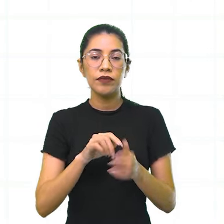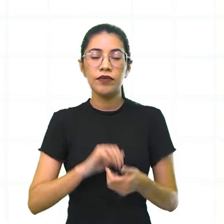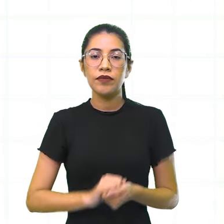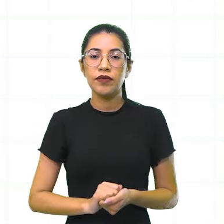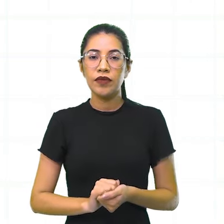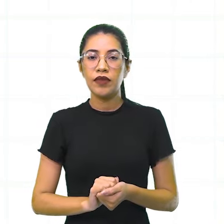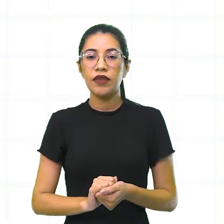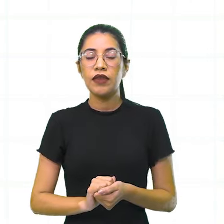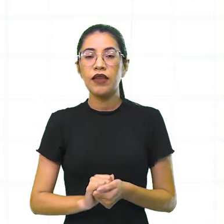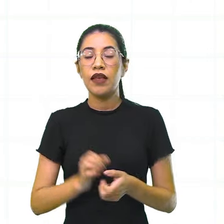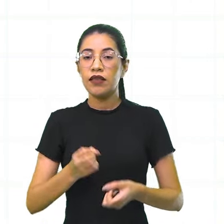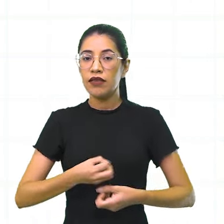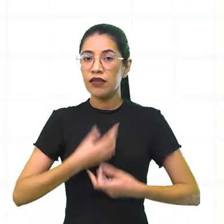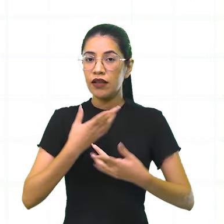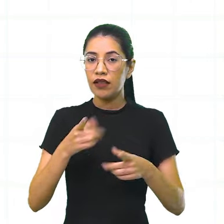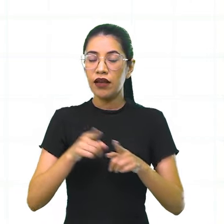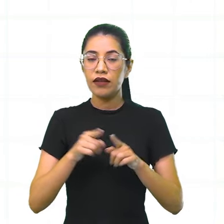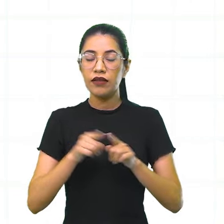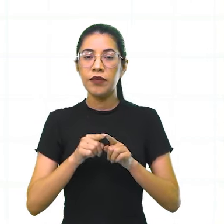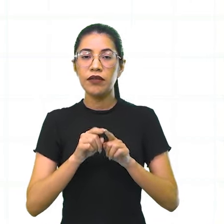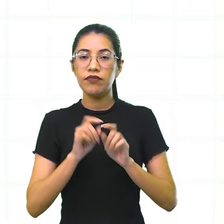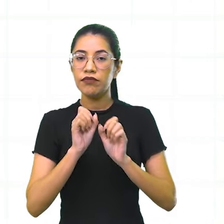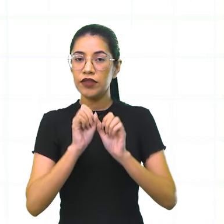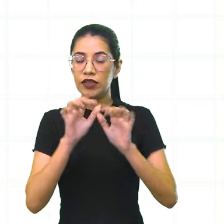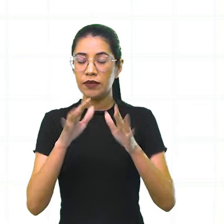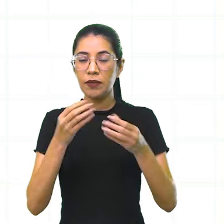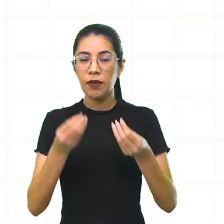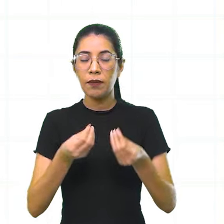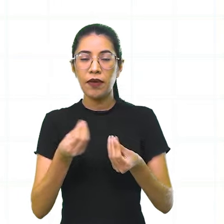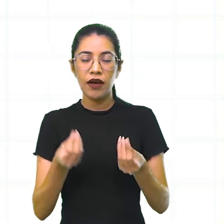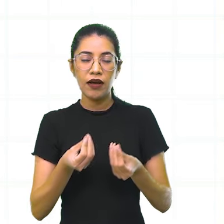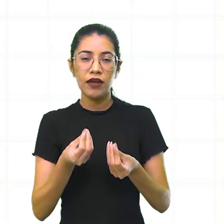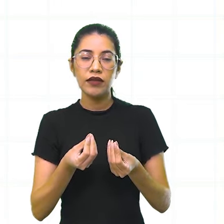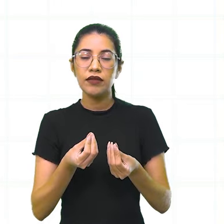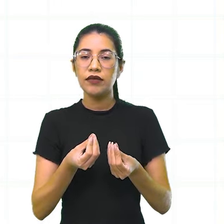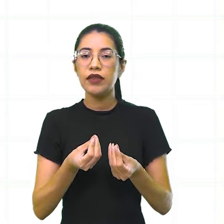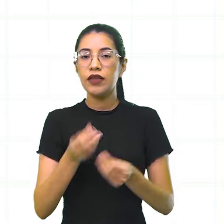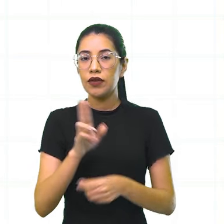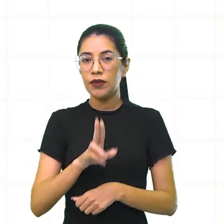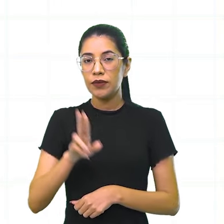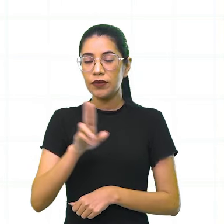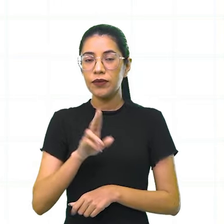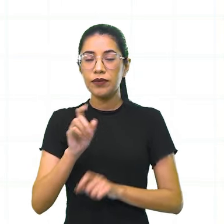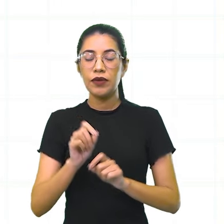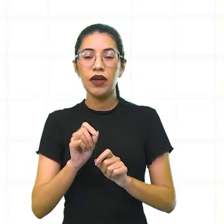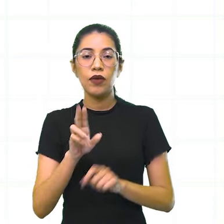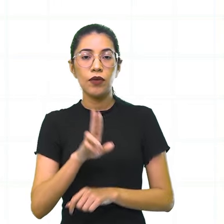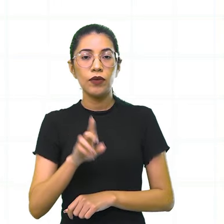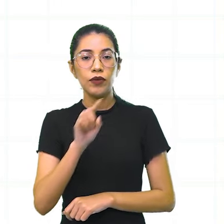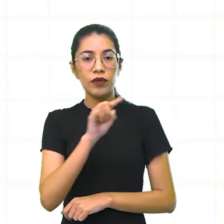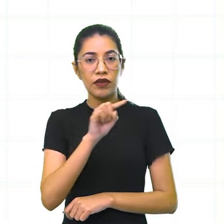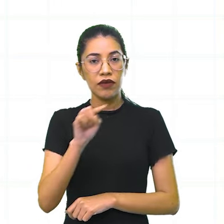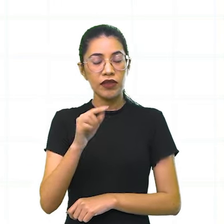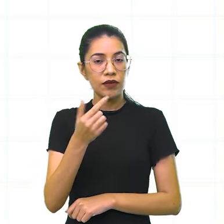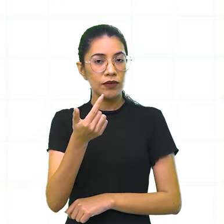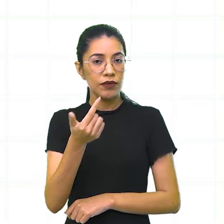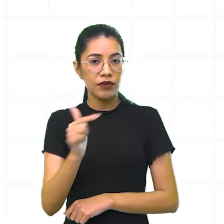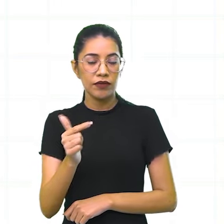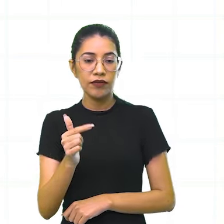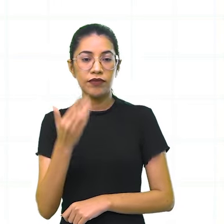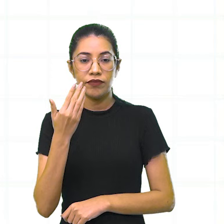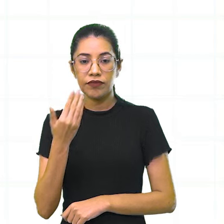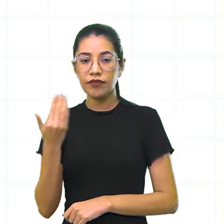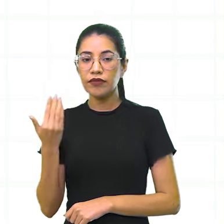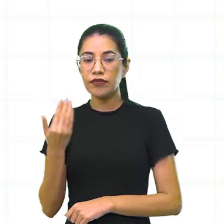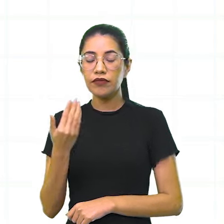indagar, declarar, exclamar. Contudo, não há utilização do travessão. Então, vou riscar o